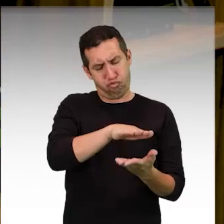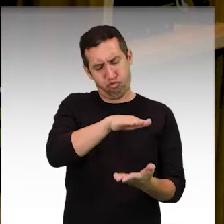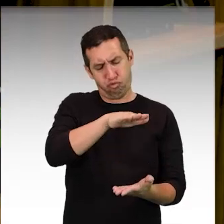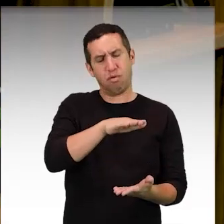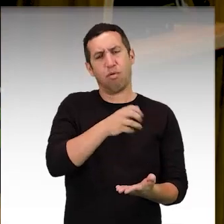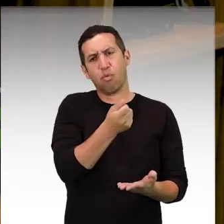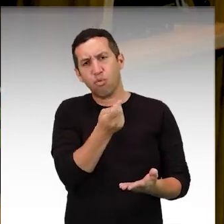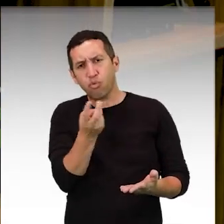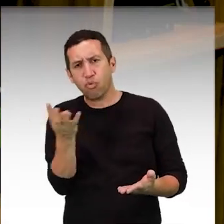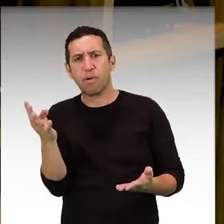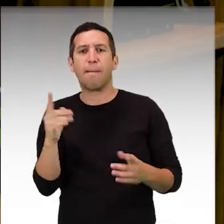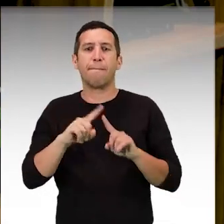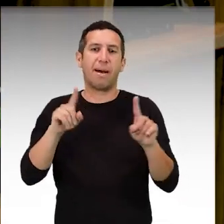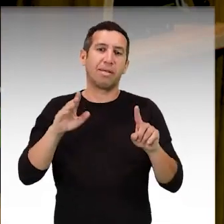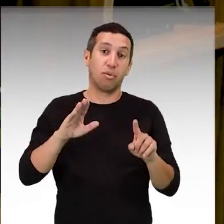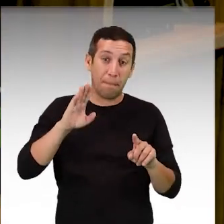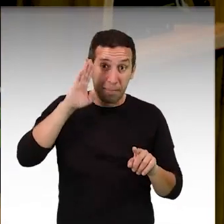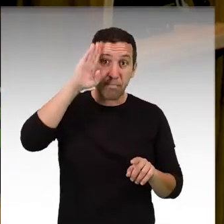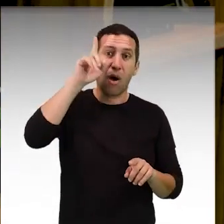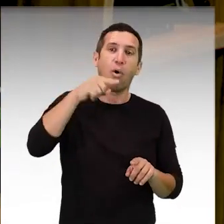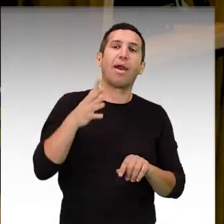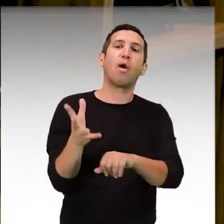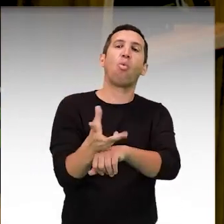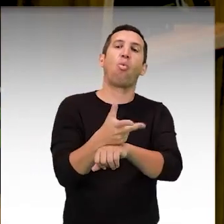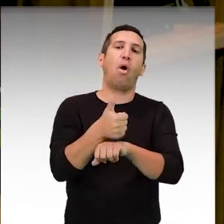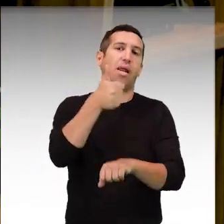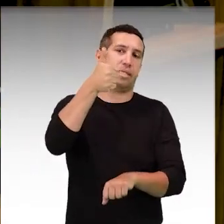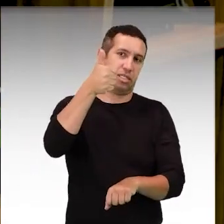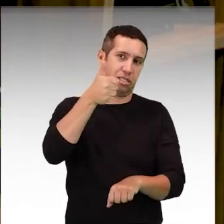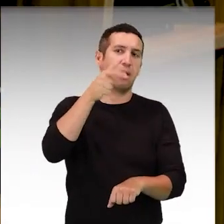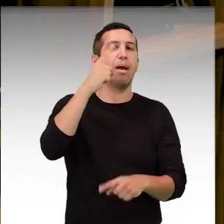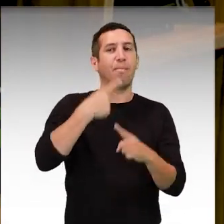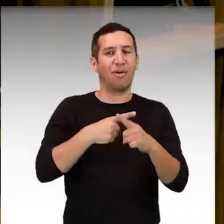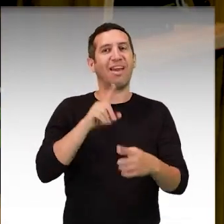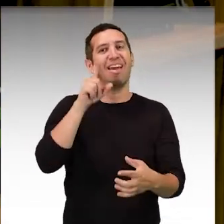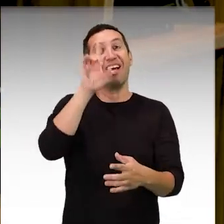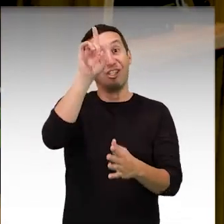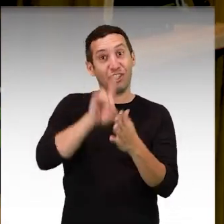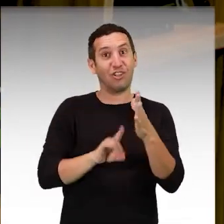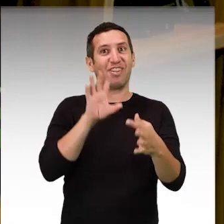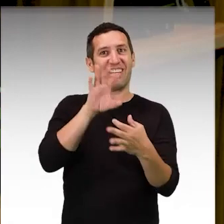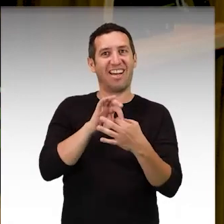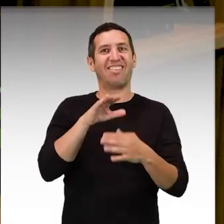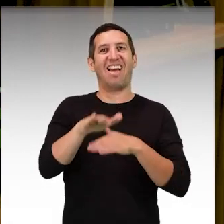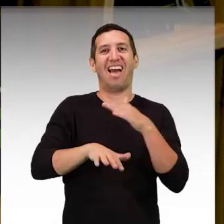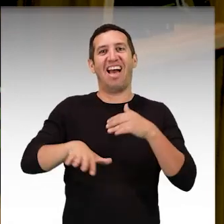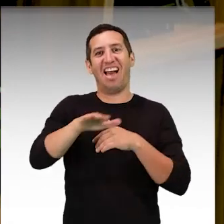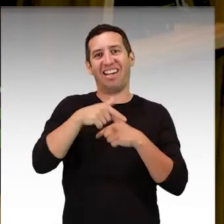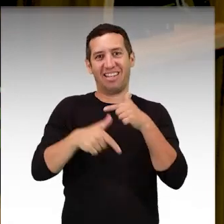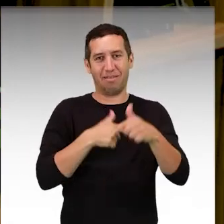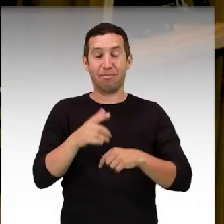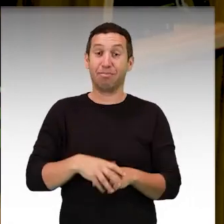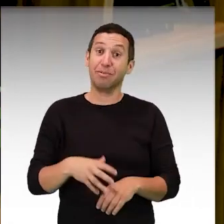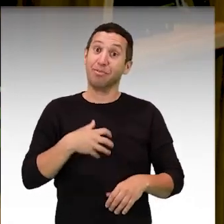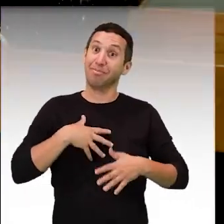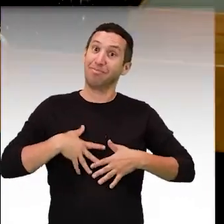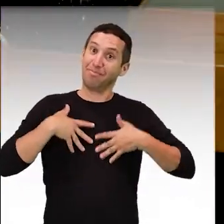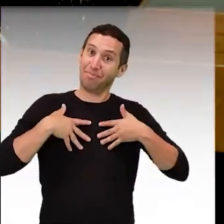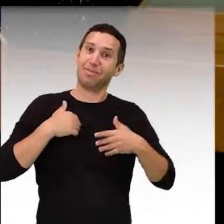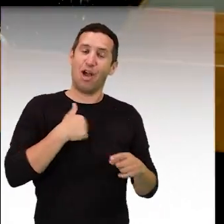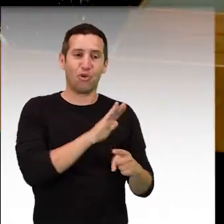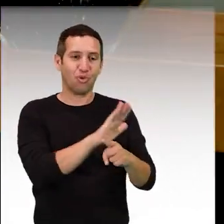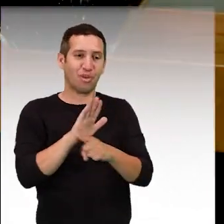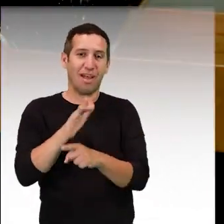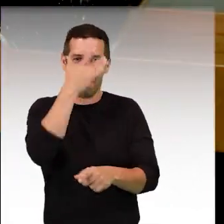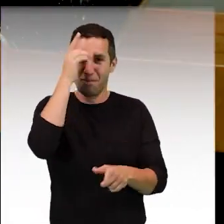em mente que, além da quantidade, o importante é entregar qualidade. Afinal, estamos falando de direitos trabalhistas. Para mim